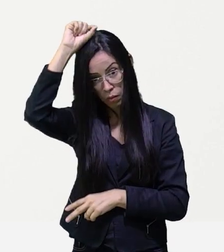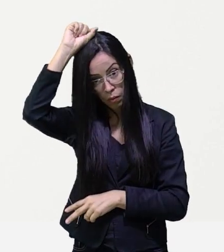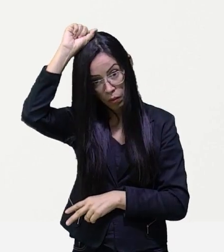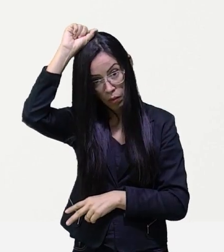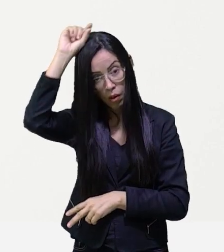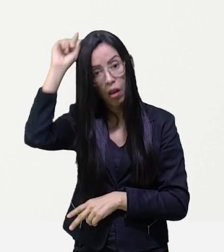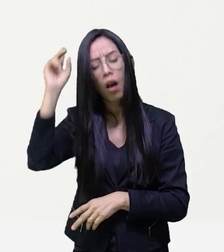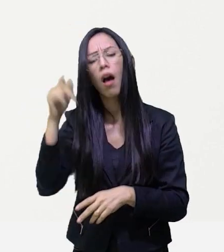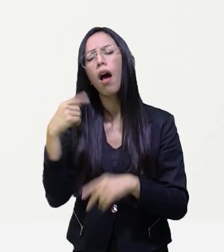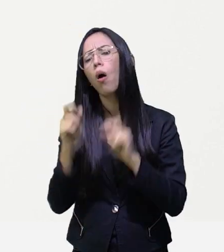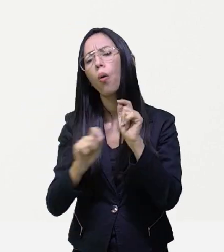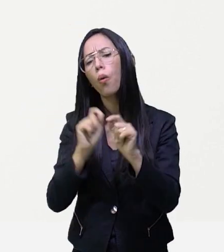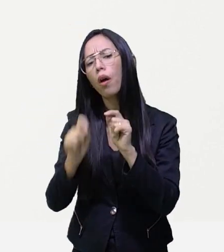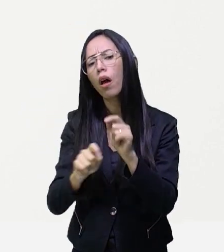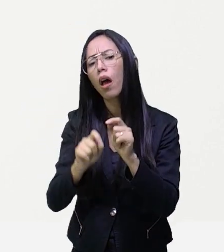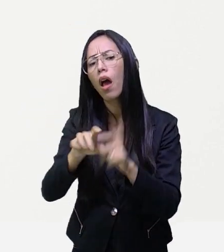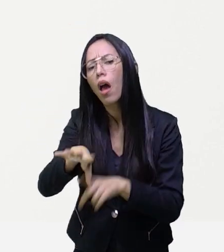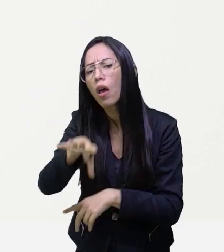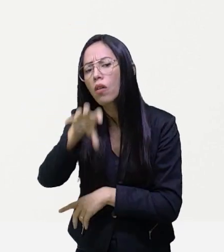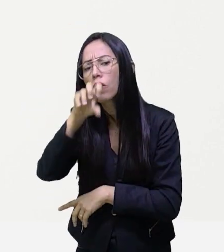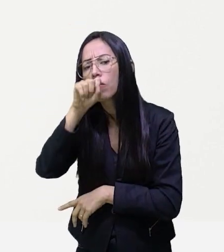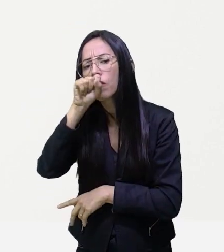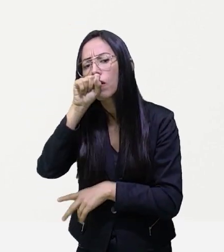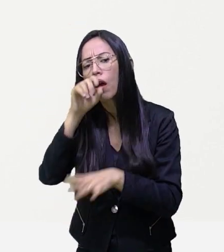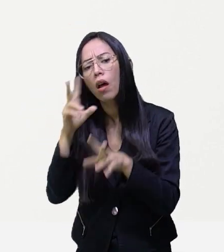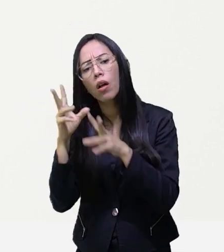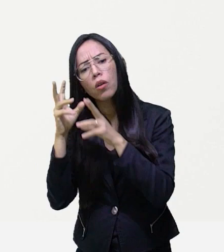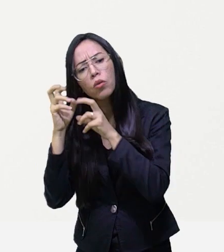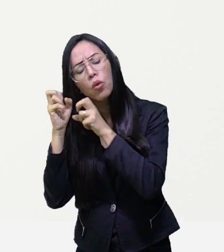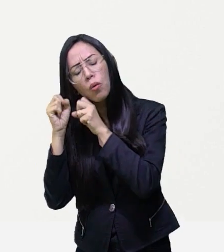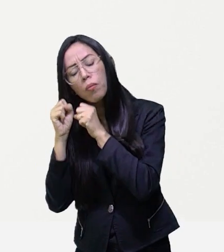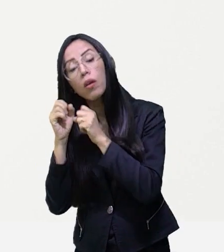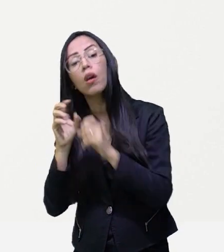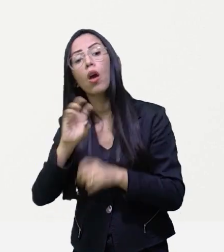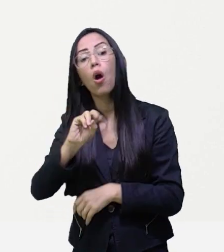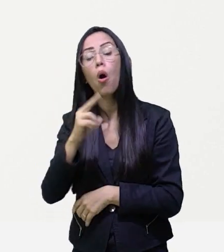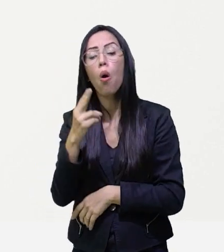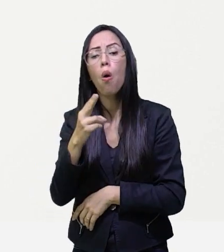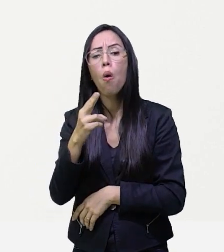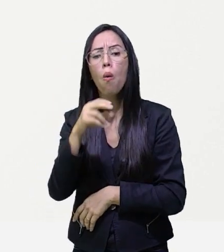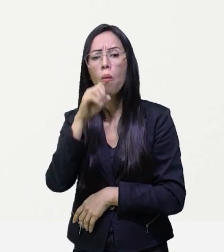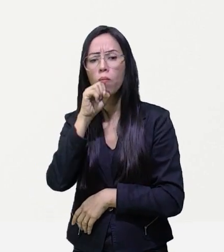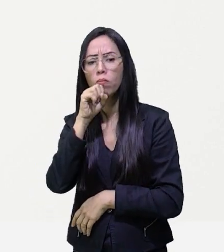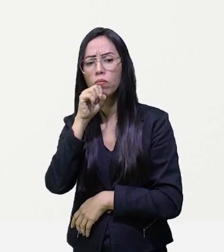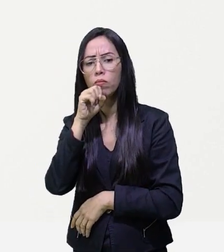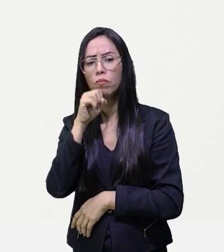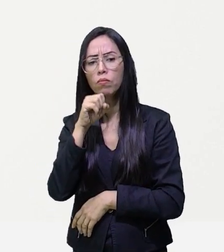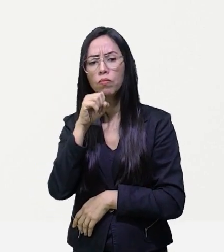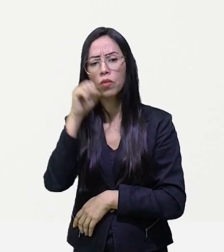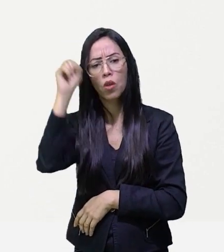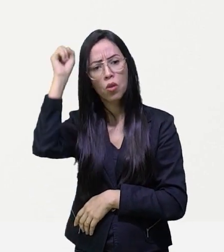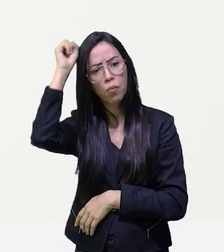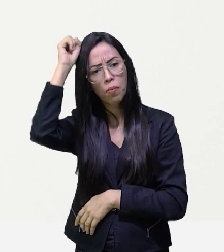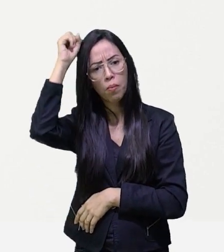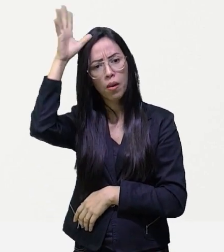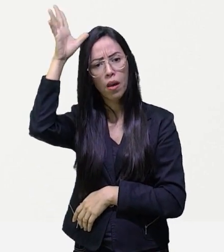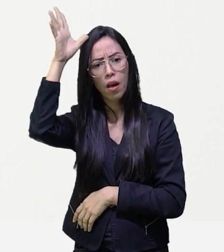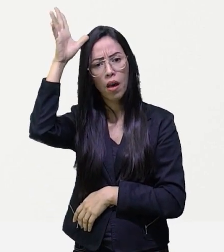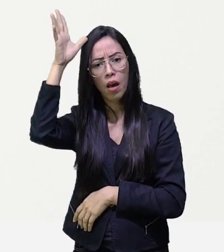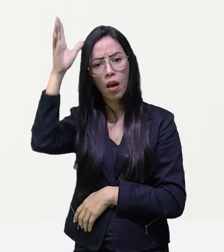B, dormir, letra C, espirrar. Quem acertou aí? Vamos